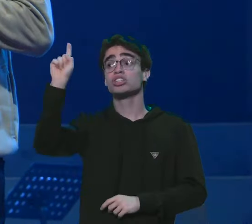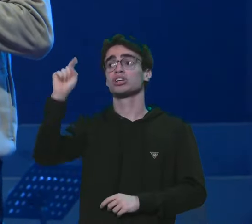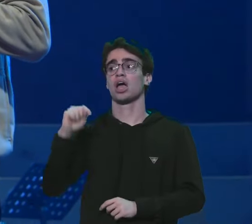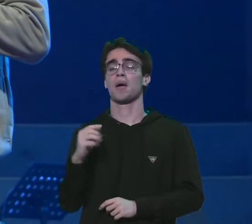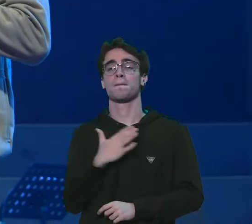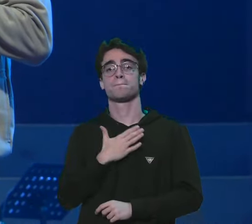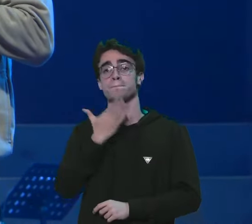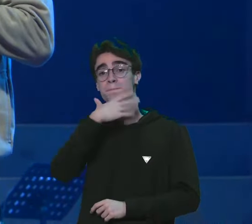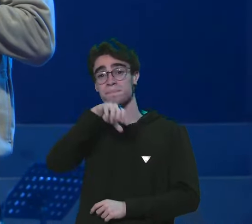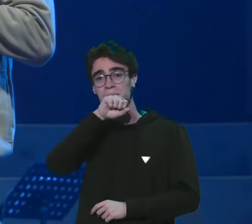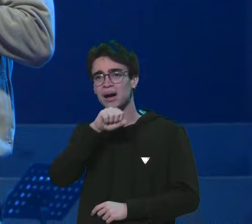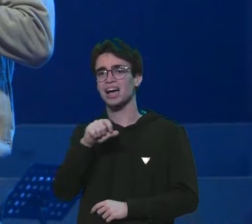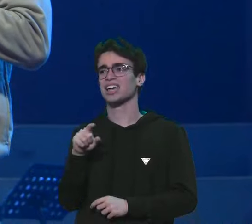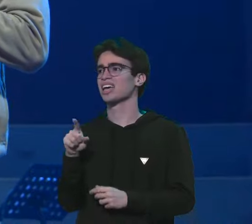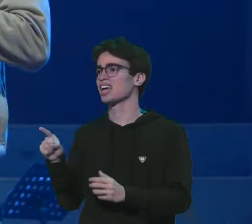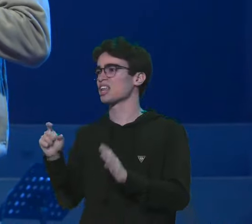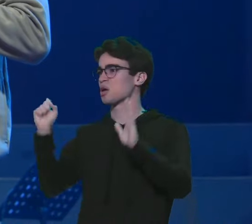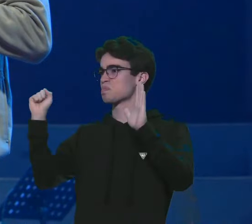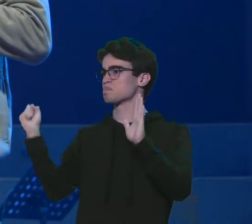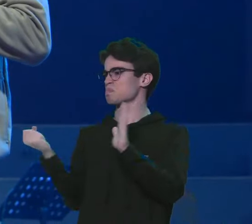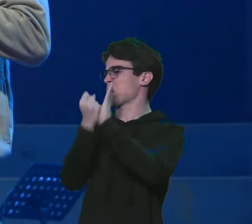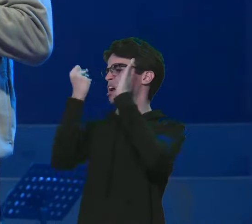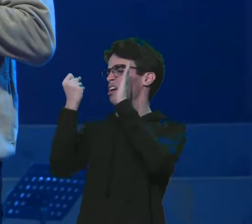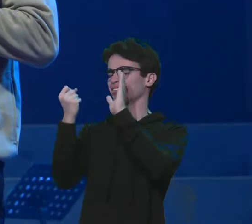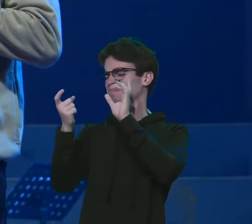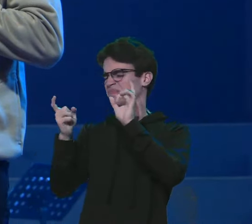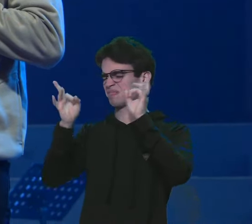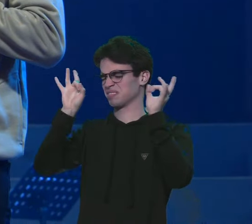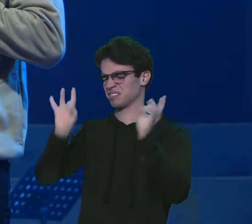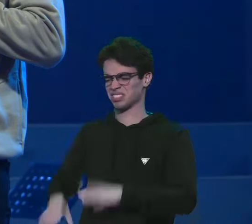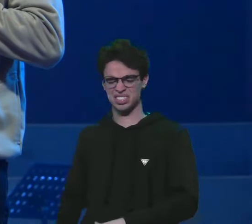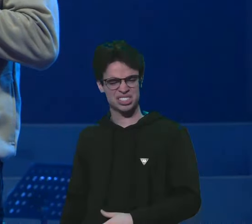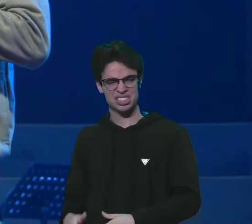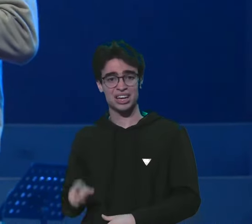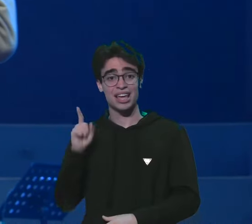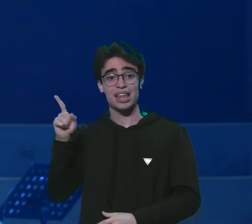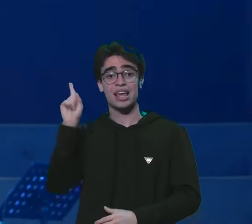os rótulos. O primogênito da casa.